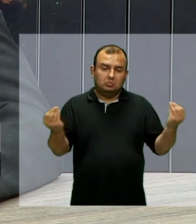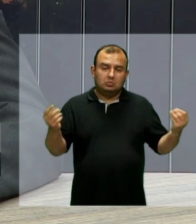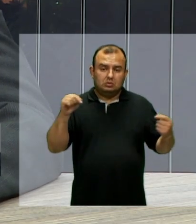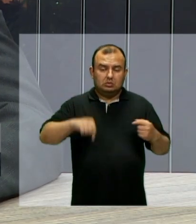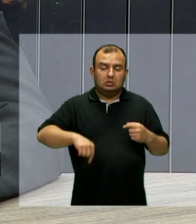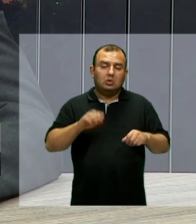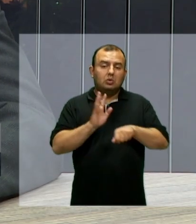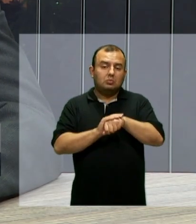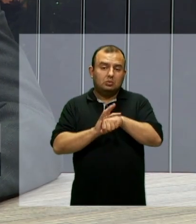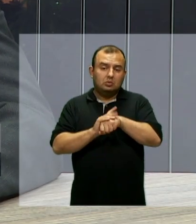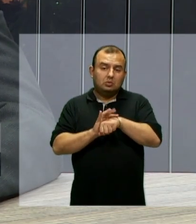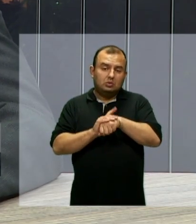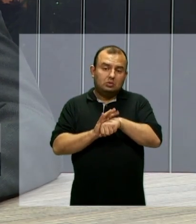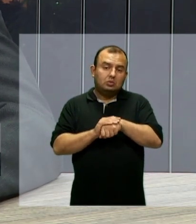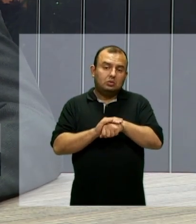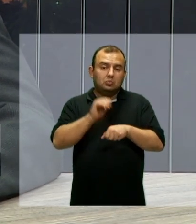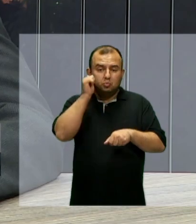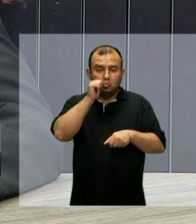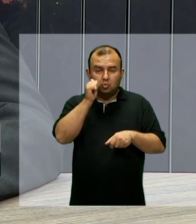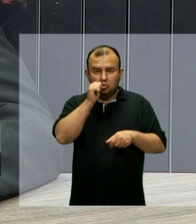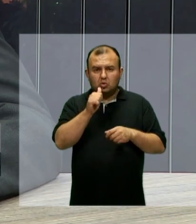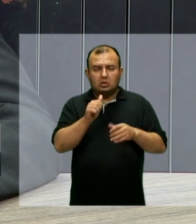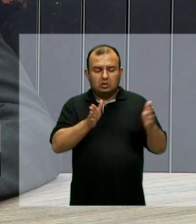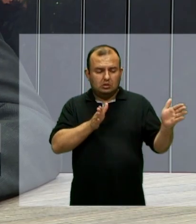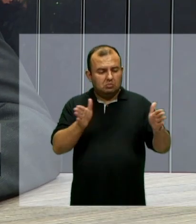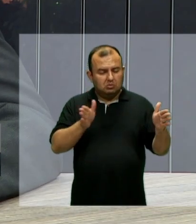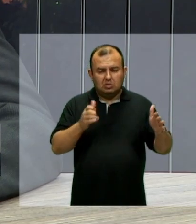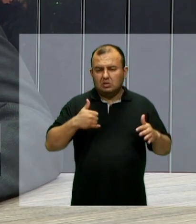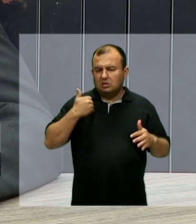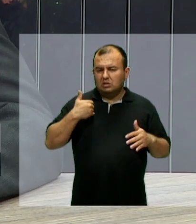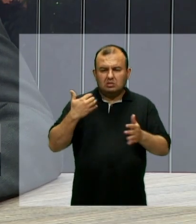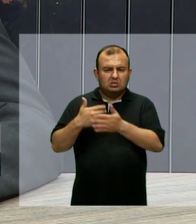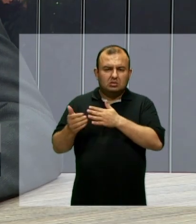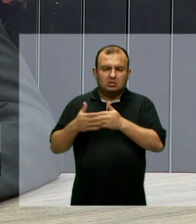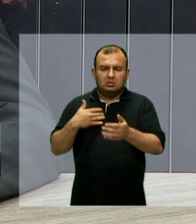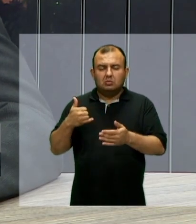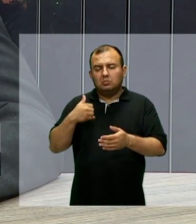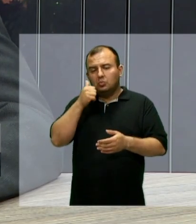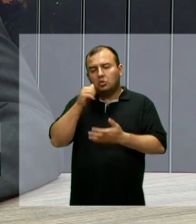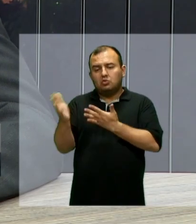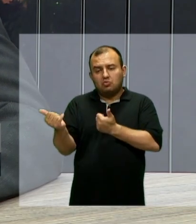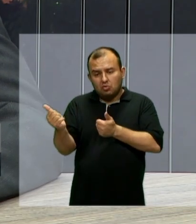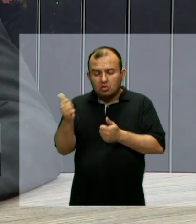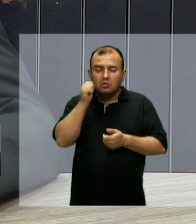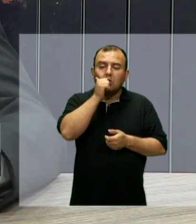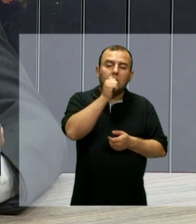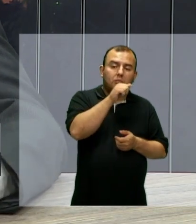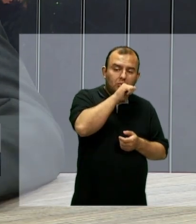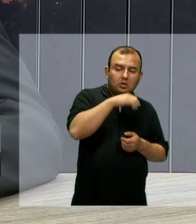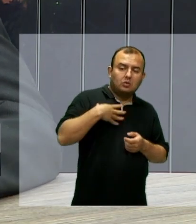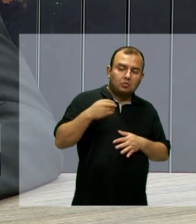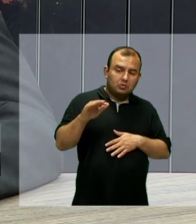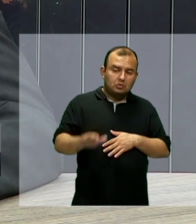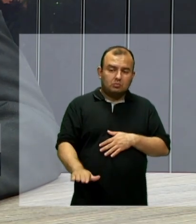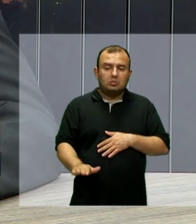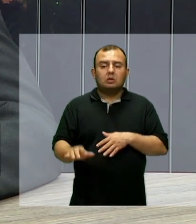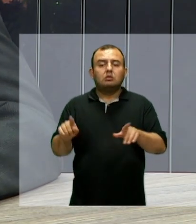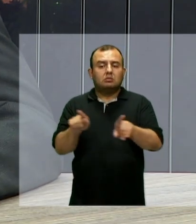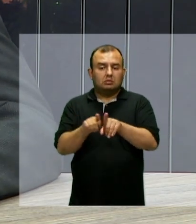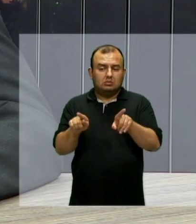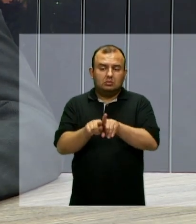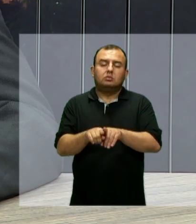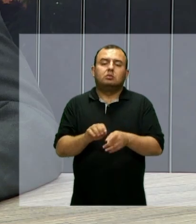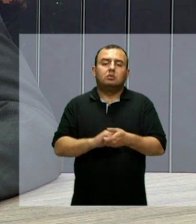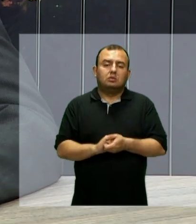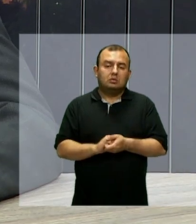uma doença que acomete mulheres em todas as faixas etárias. Nós temos mulheres jovens, mães, né, com filhos pequenos, ainda